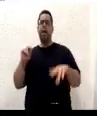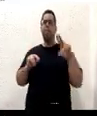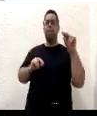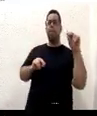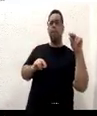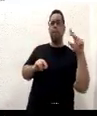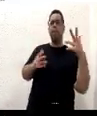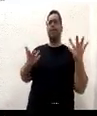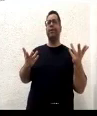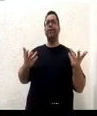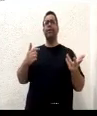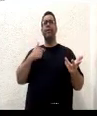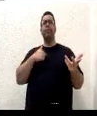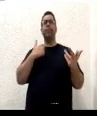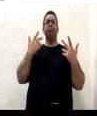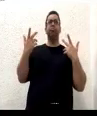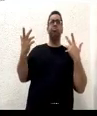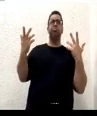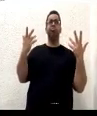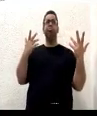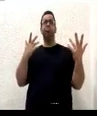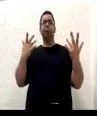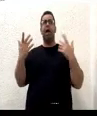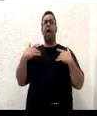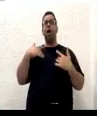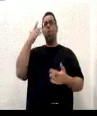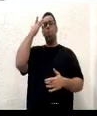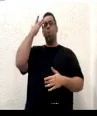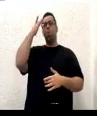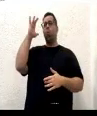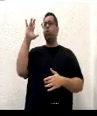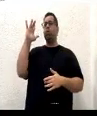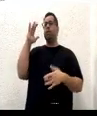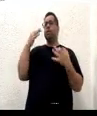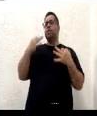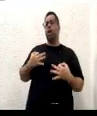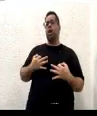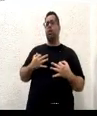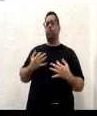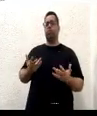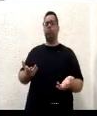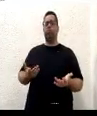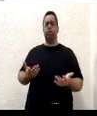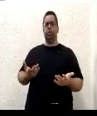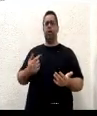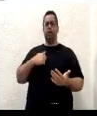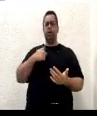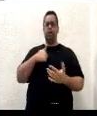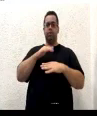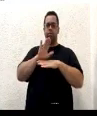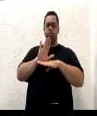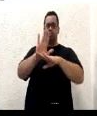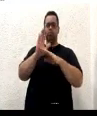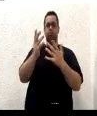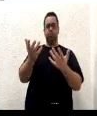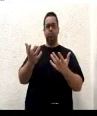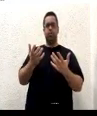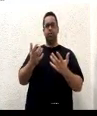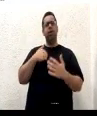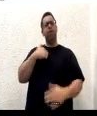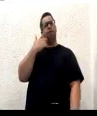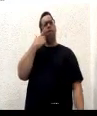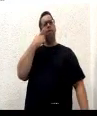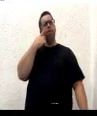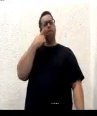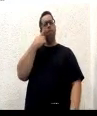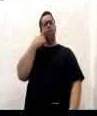E você fica nesse meio. Na verdade, a gente quer ajudar. Então, vamos ver os números aí, que o executivo